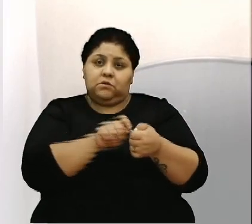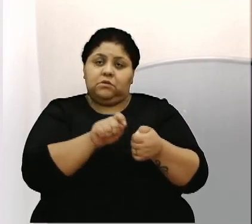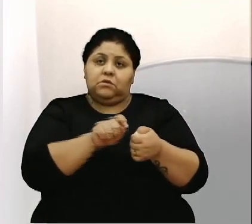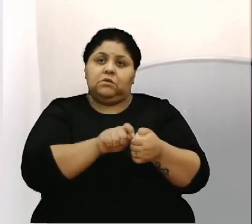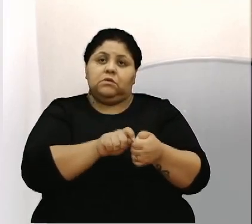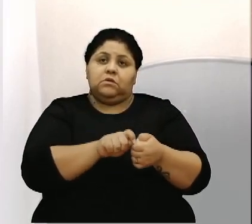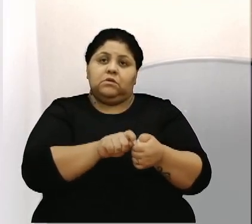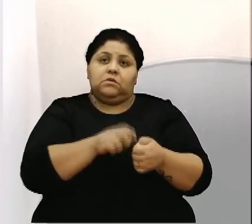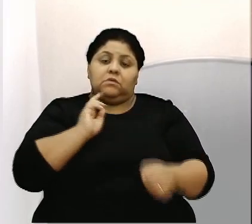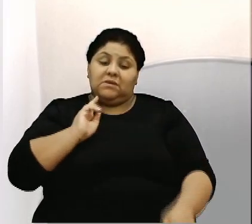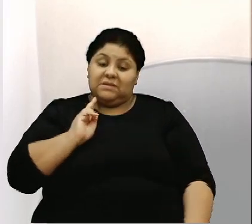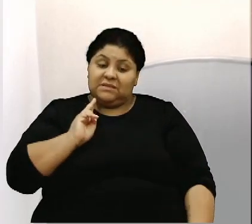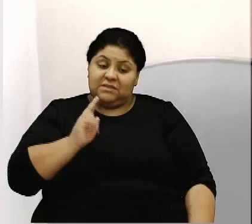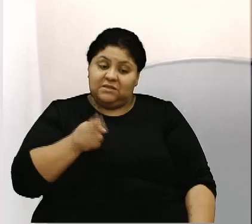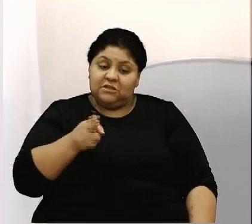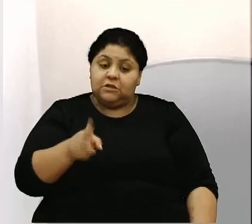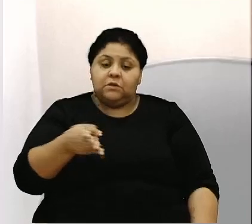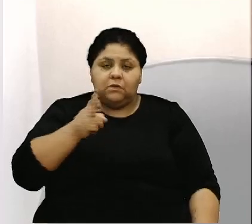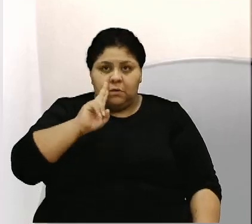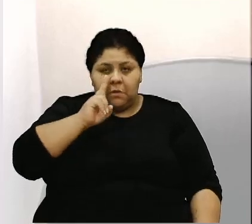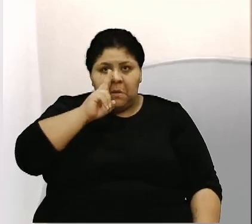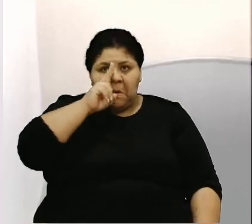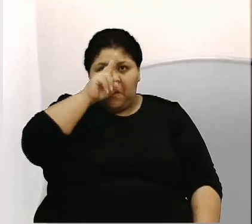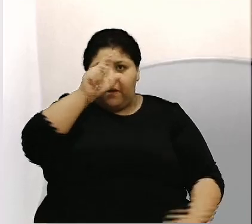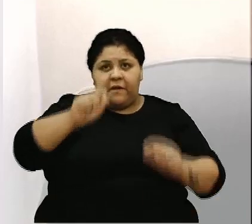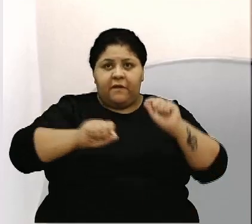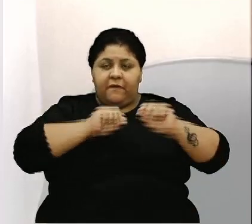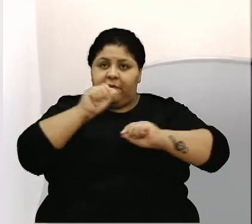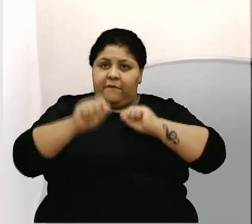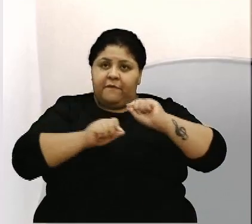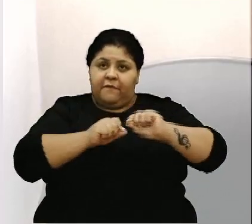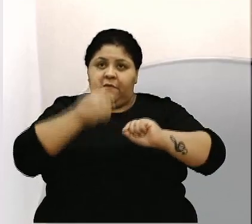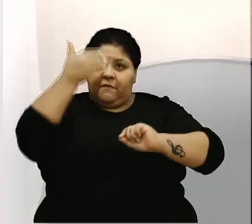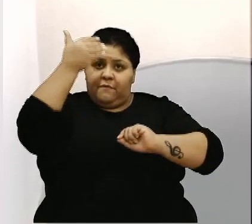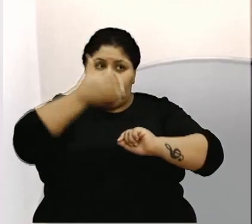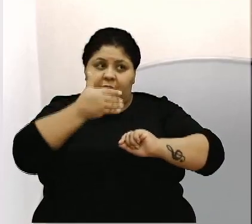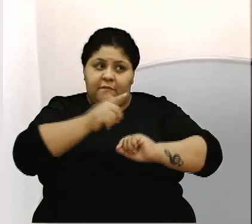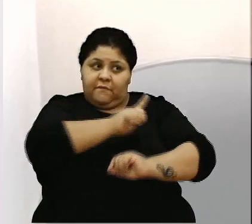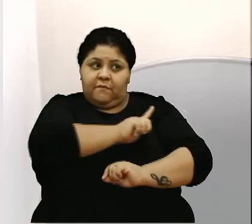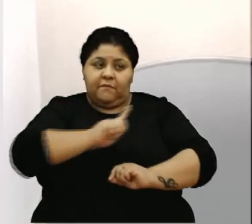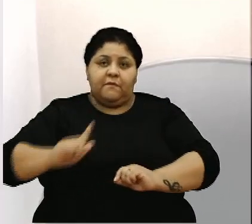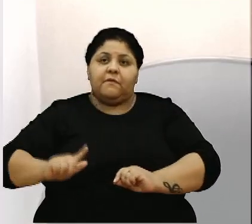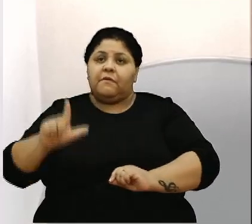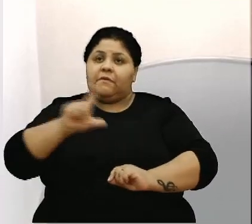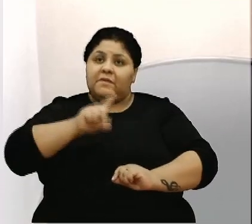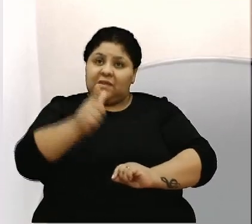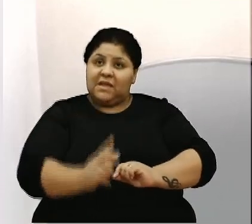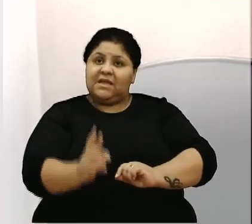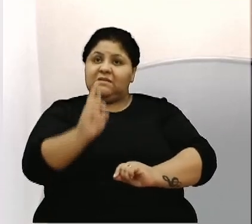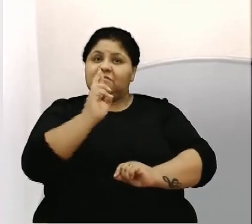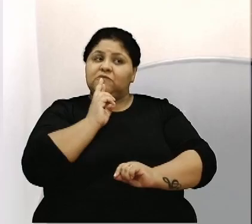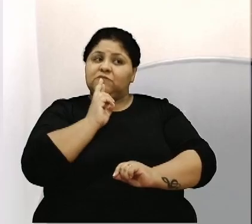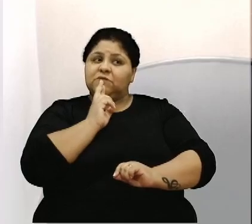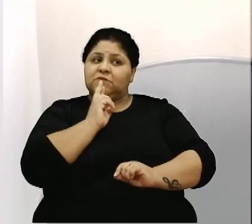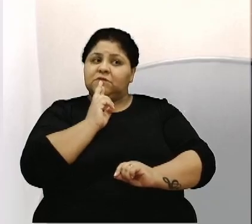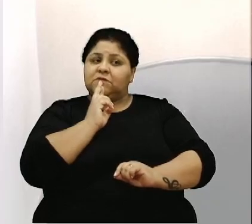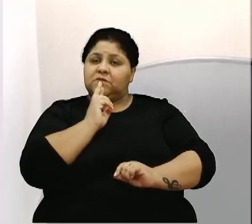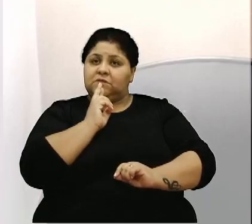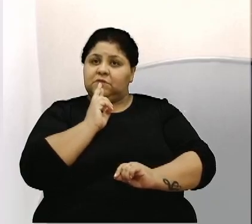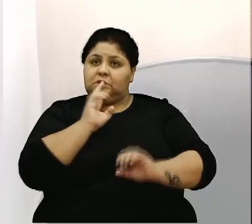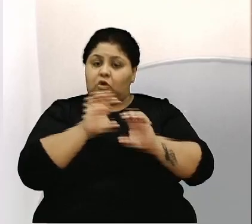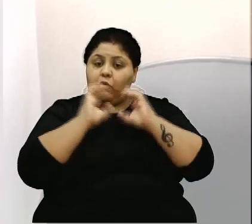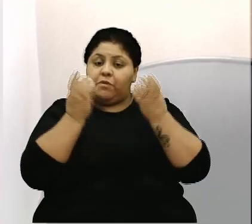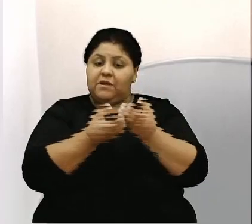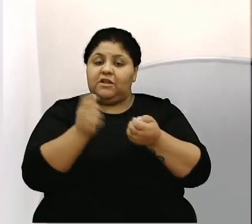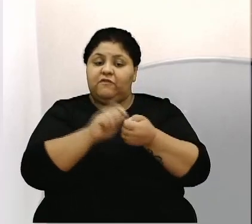cada vez mais forte, porque quem está à frente do governo tem que nos dar resposta, como a comunidade faz